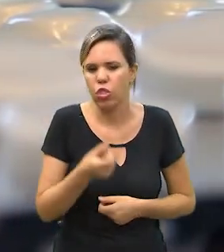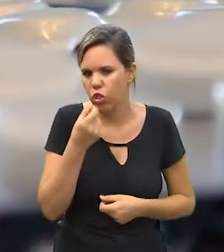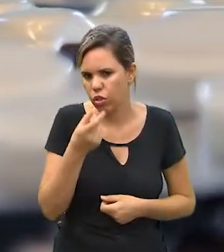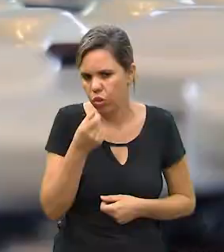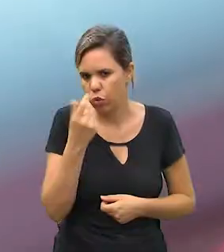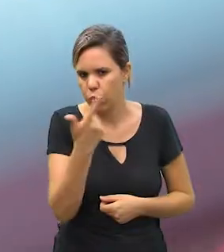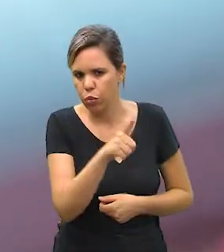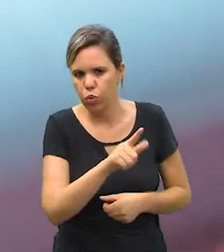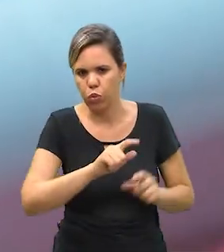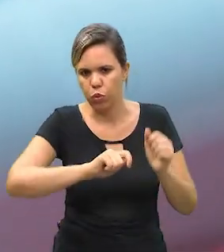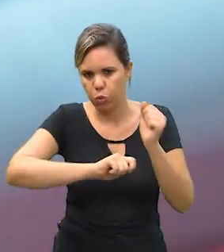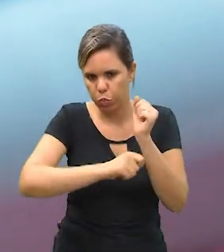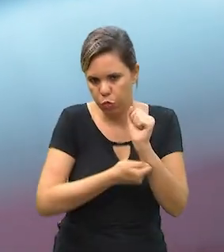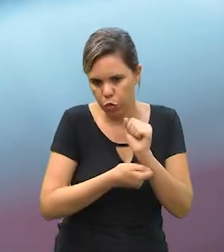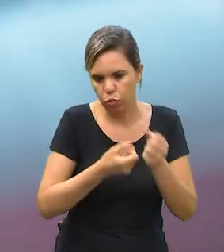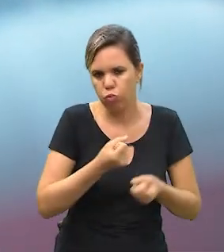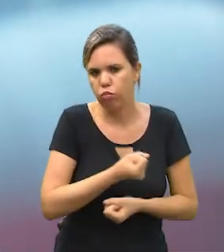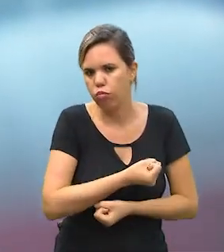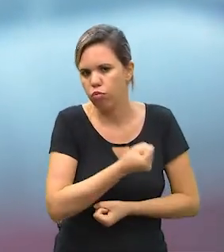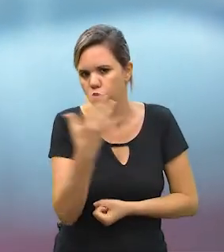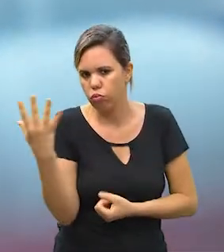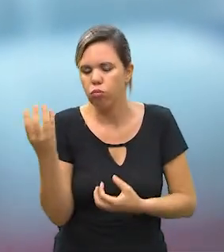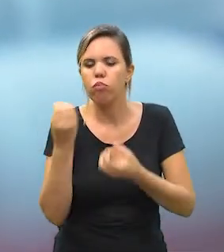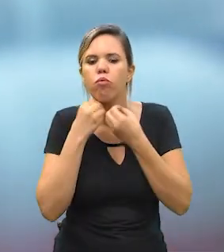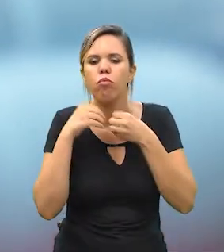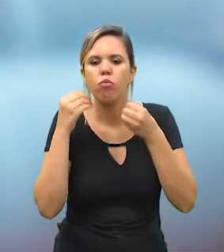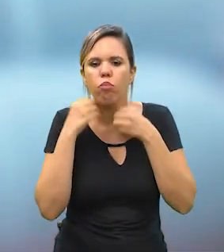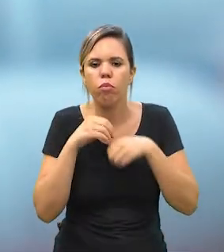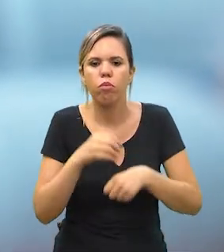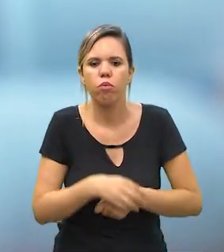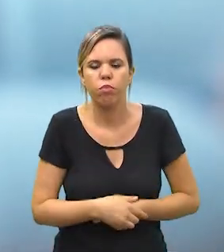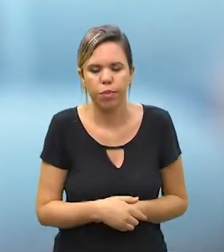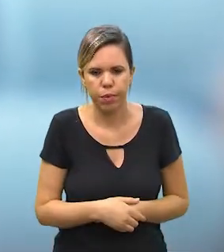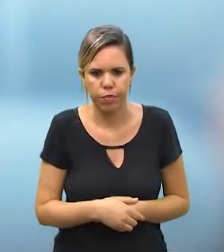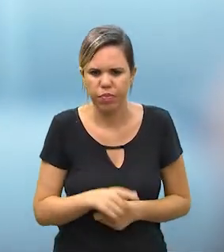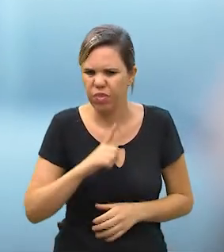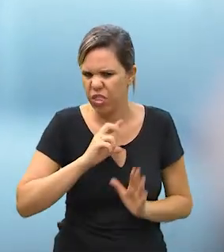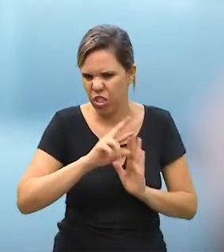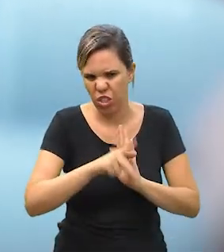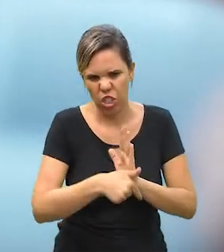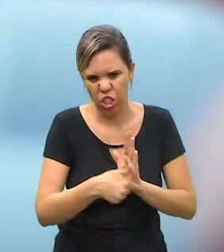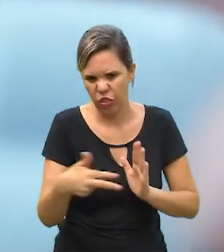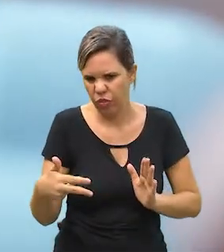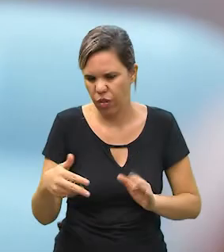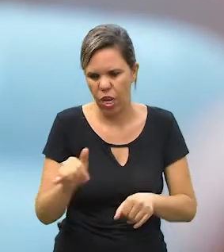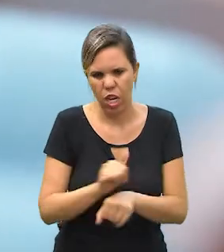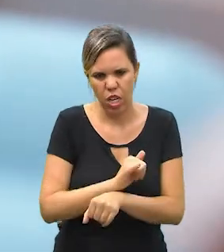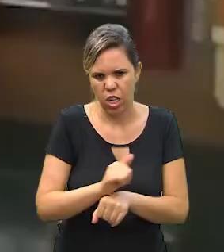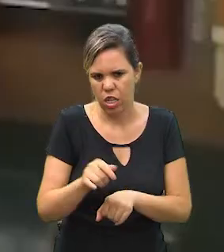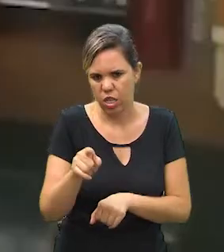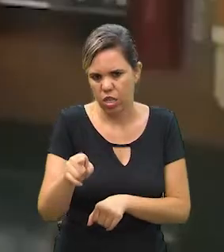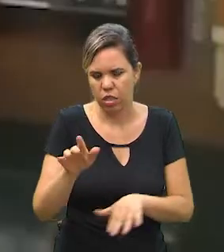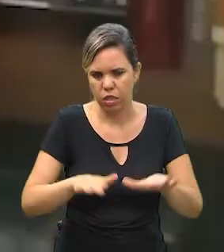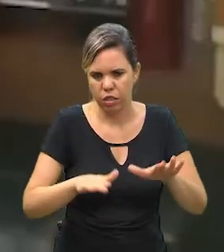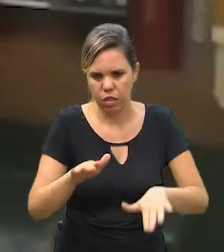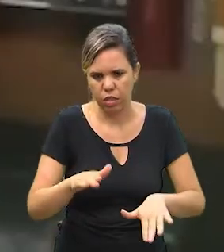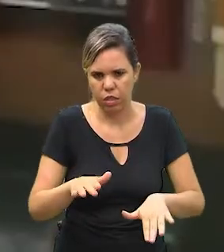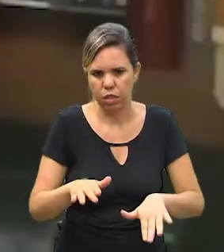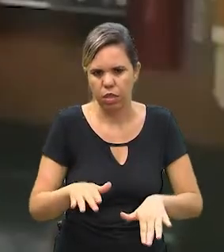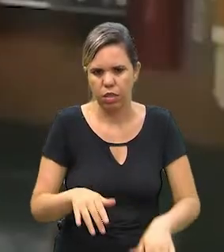medicamentos que bloqueiam a produção de hormônio, né? Você tem vários recursos. Aí, dependendo da